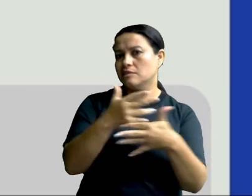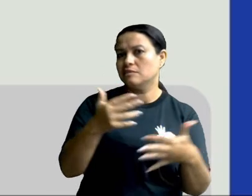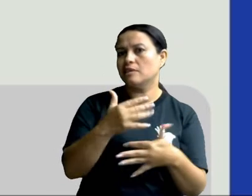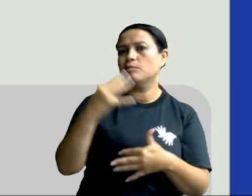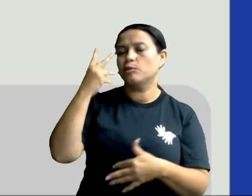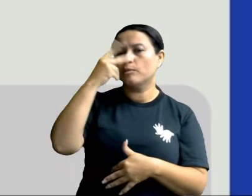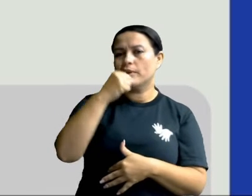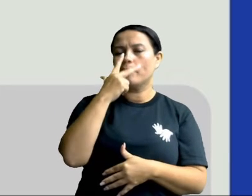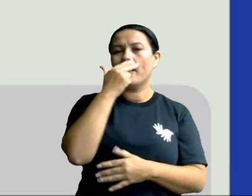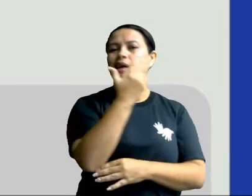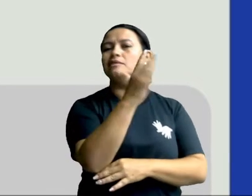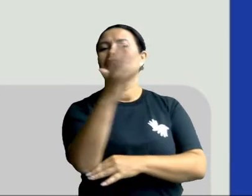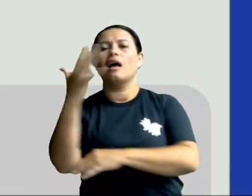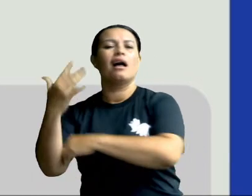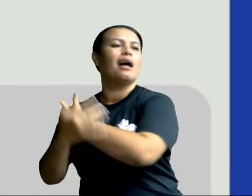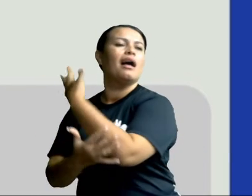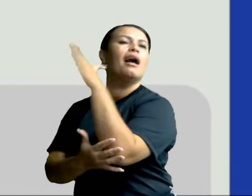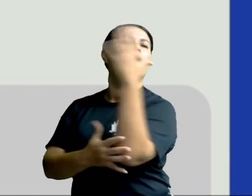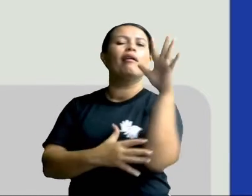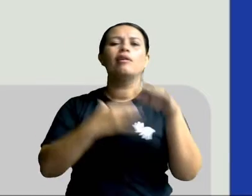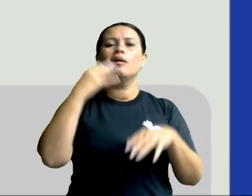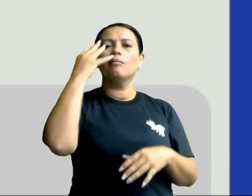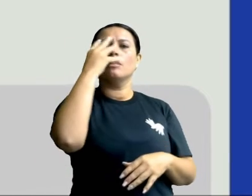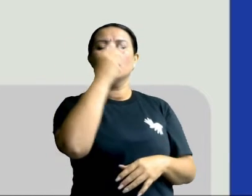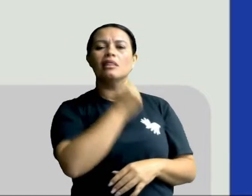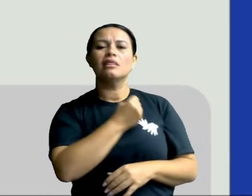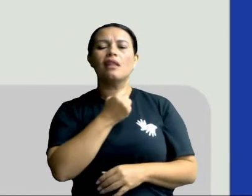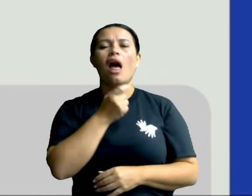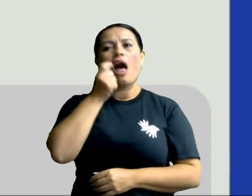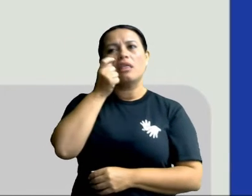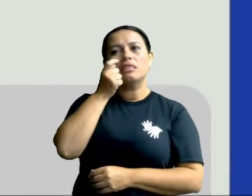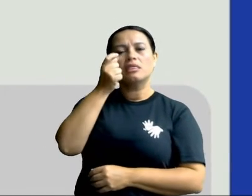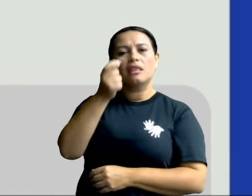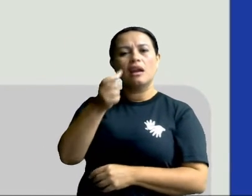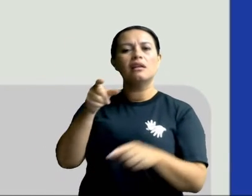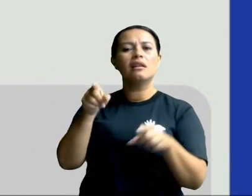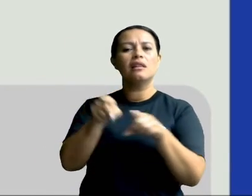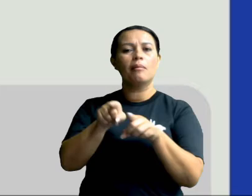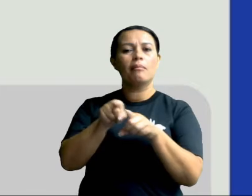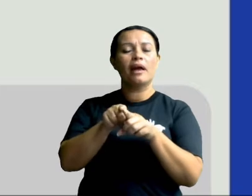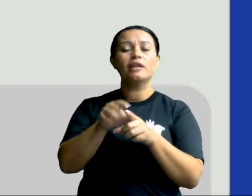bem futurista, né? Bem interessante, né?